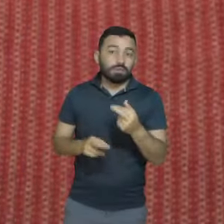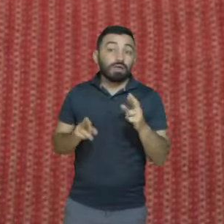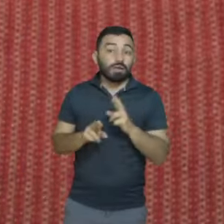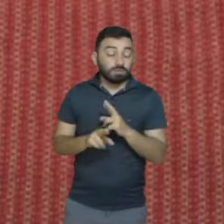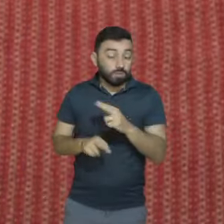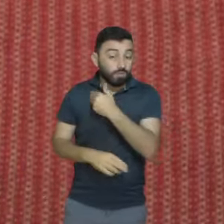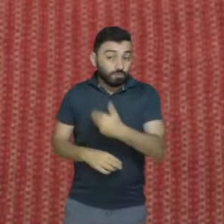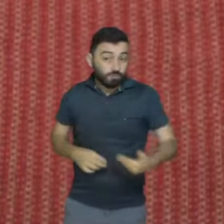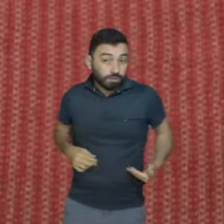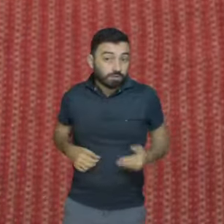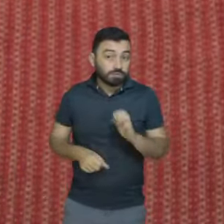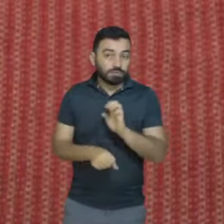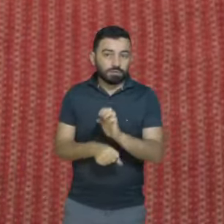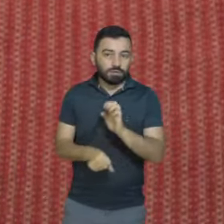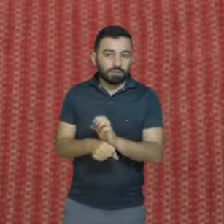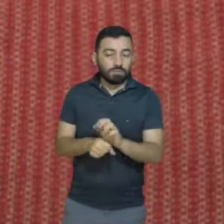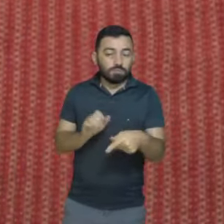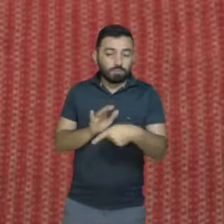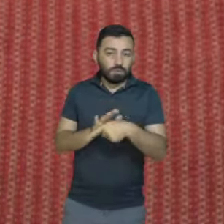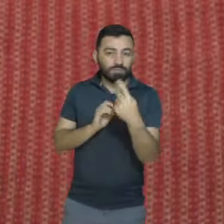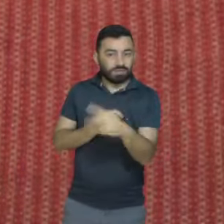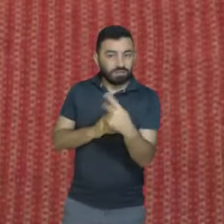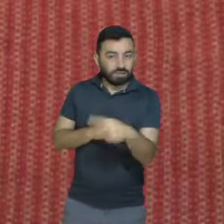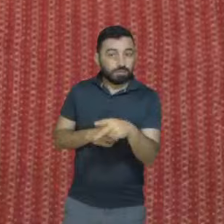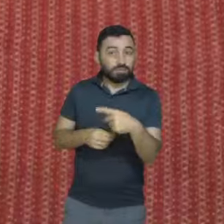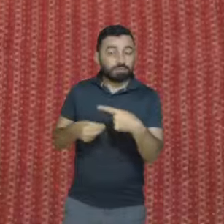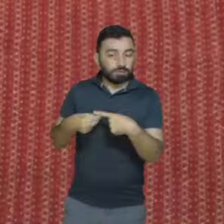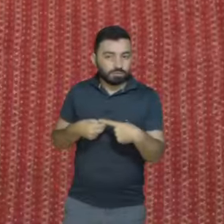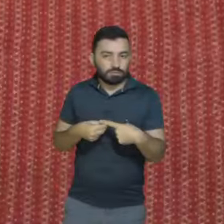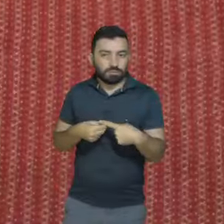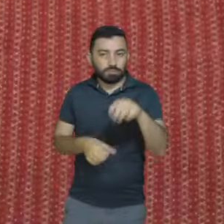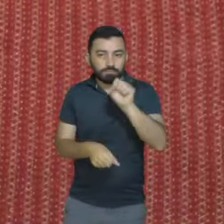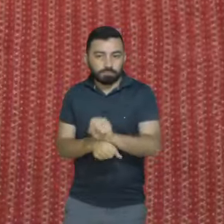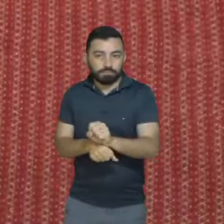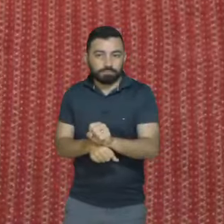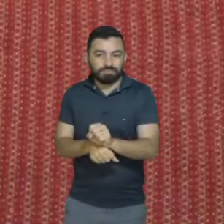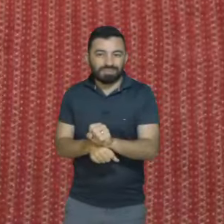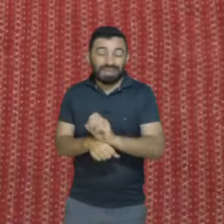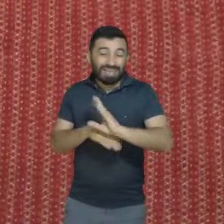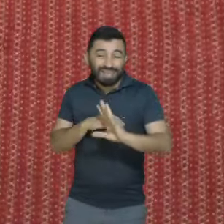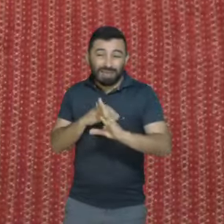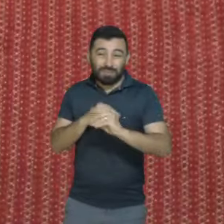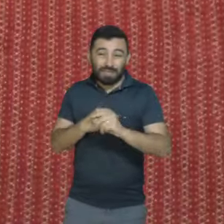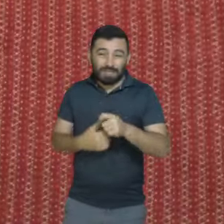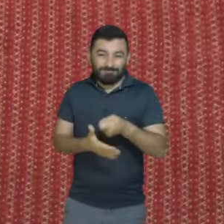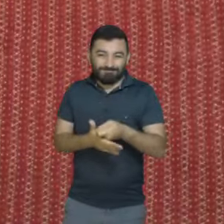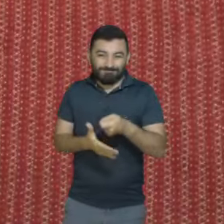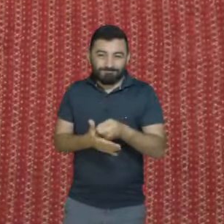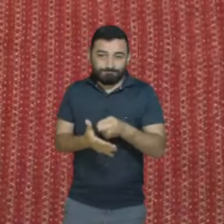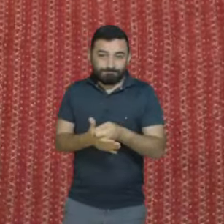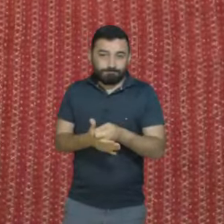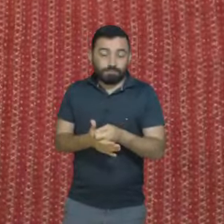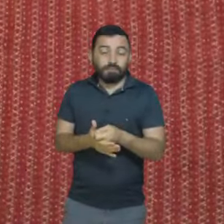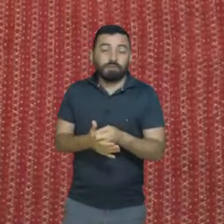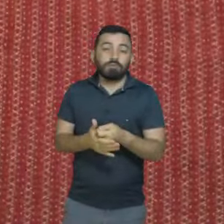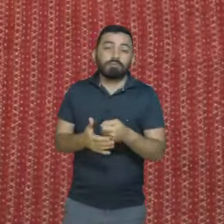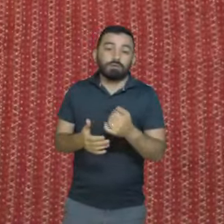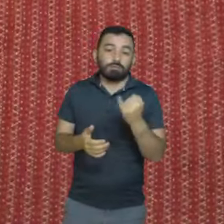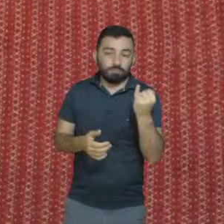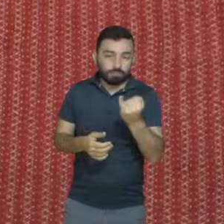do Estado para os municípios são travados, travados. As emendas impositivas, não, é fundo a fundo, tanto